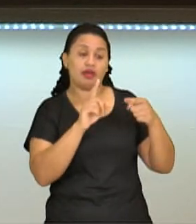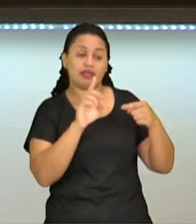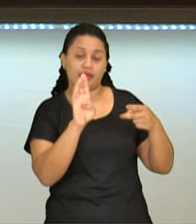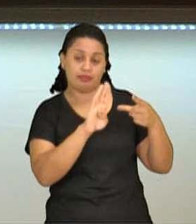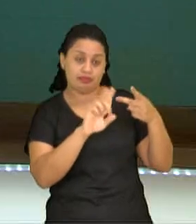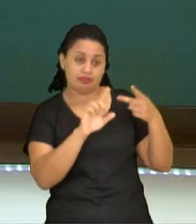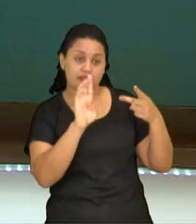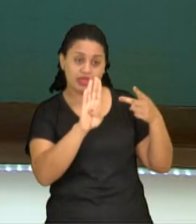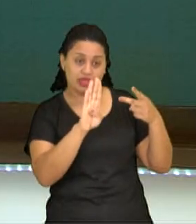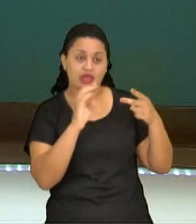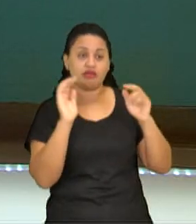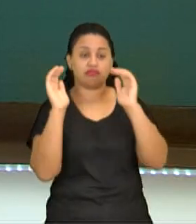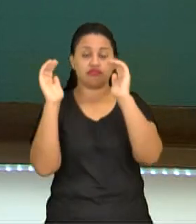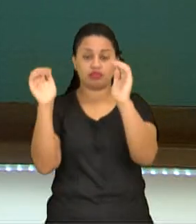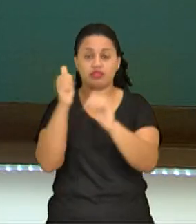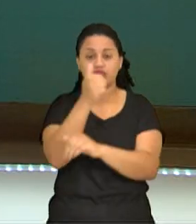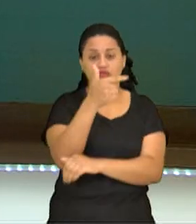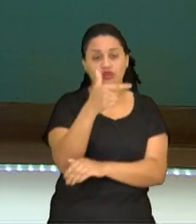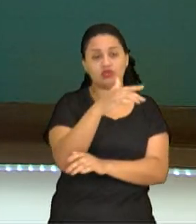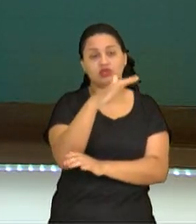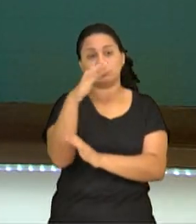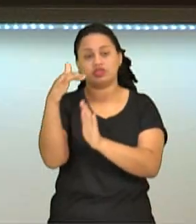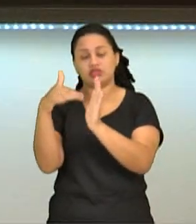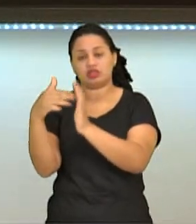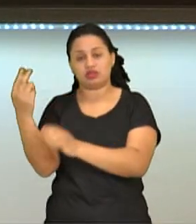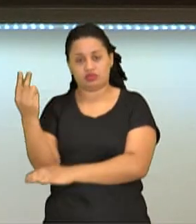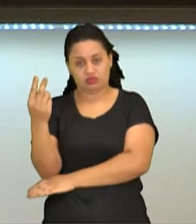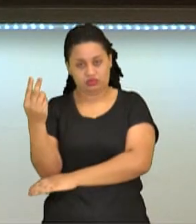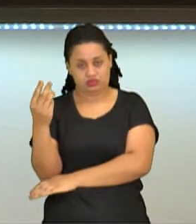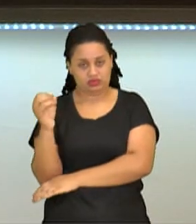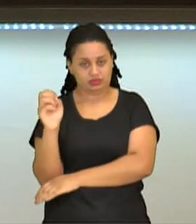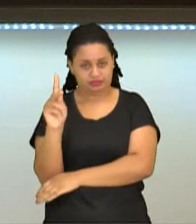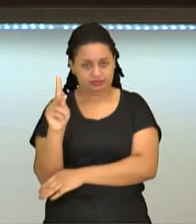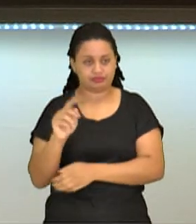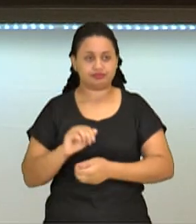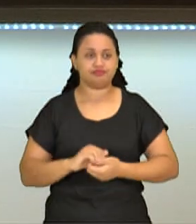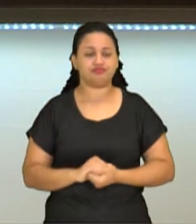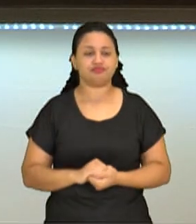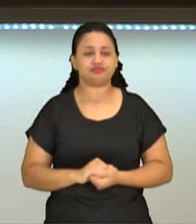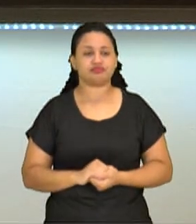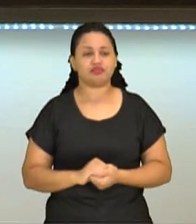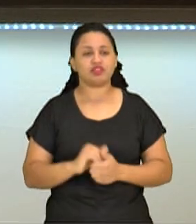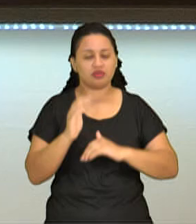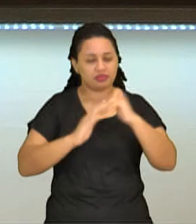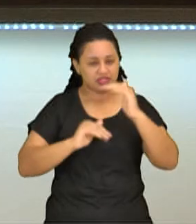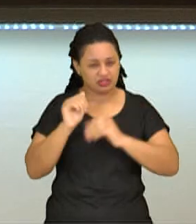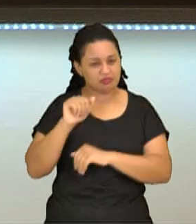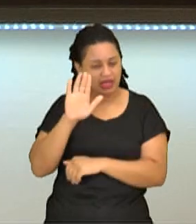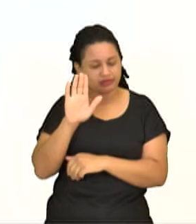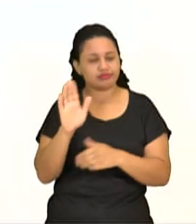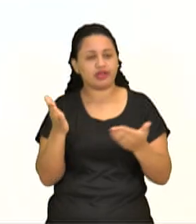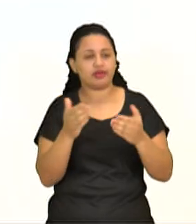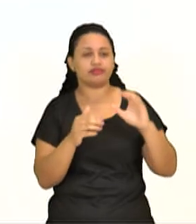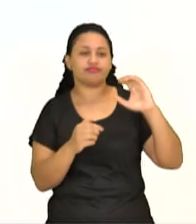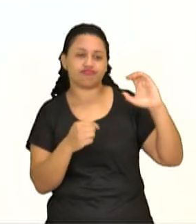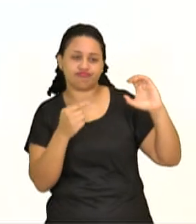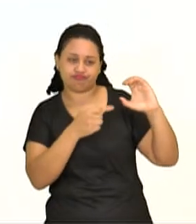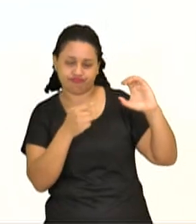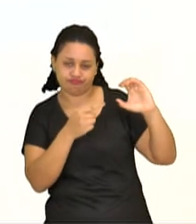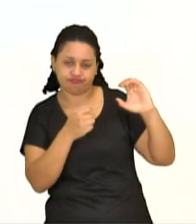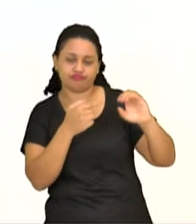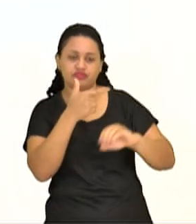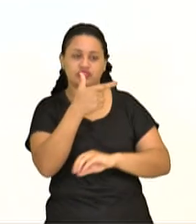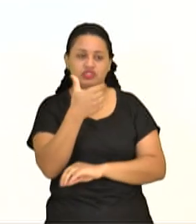entre quem? Do 12 até o 2, ok? Vamos para mais uma? Vamos lá. Olha a letra